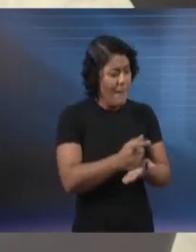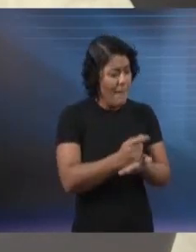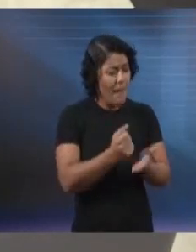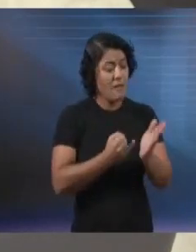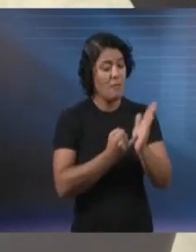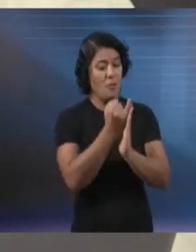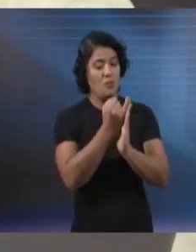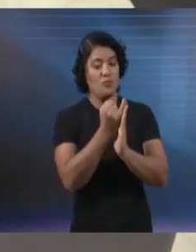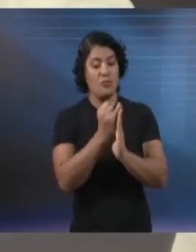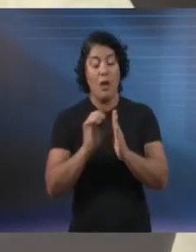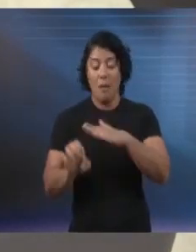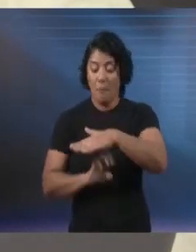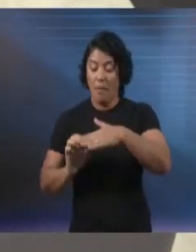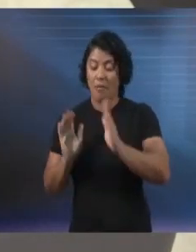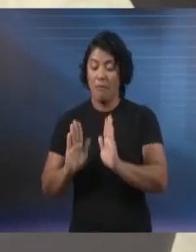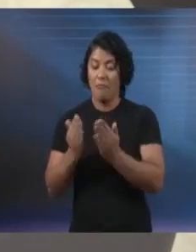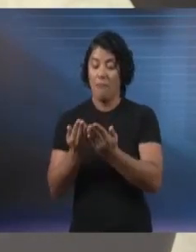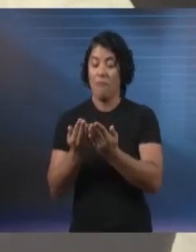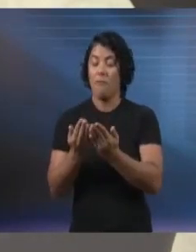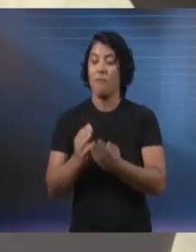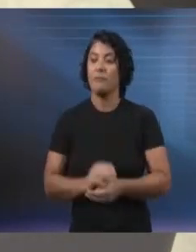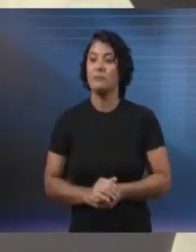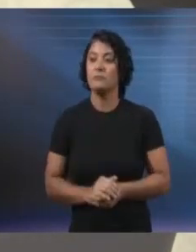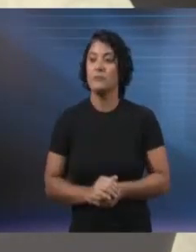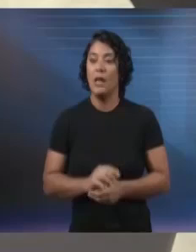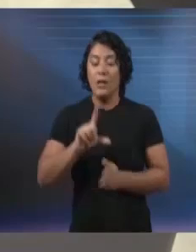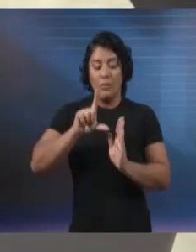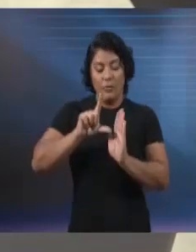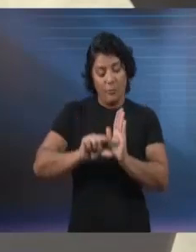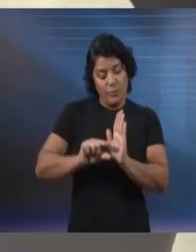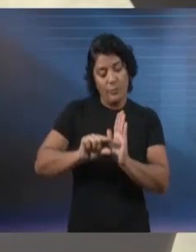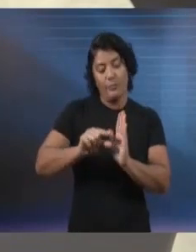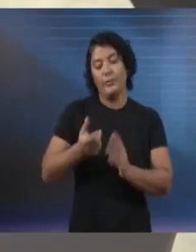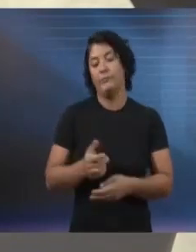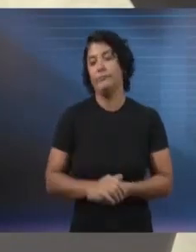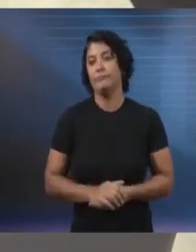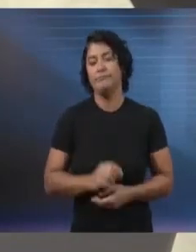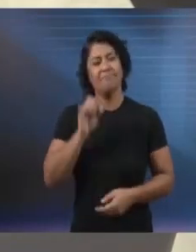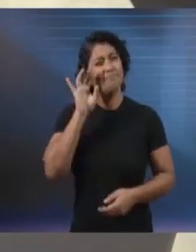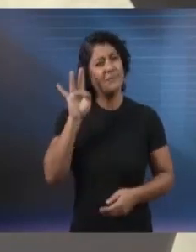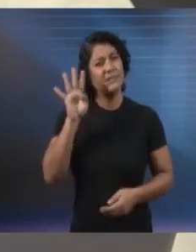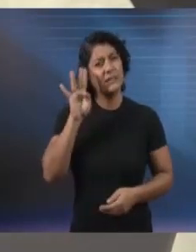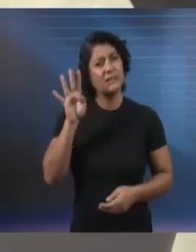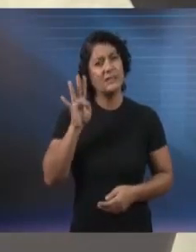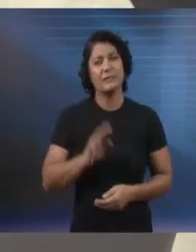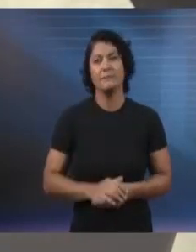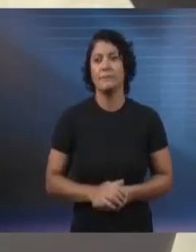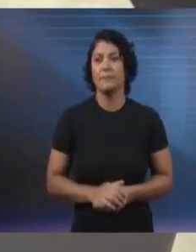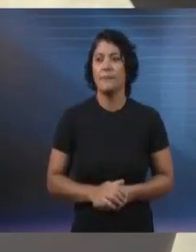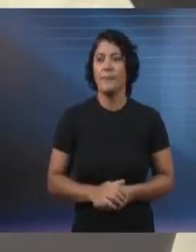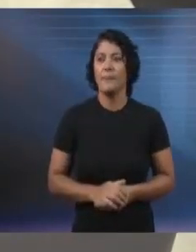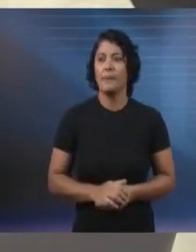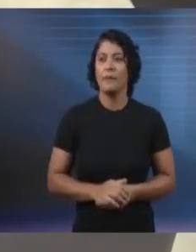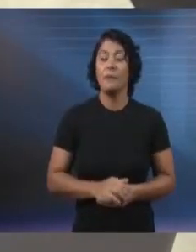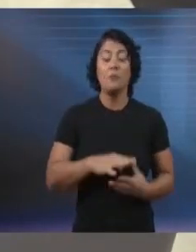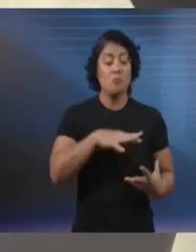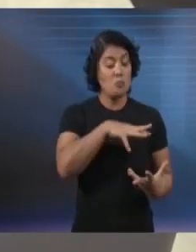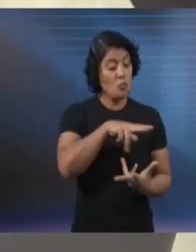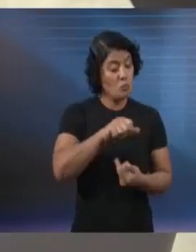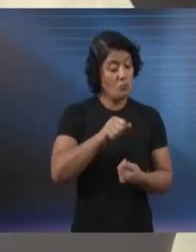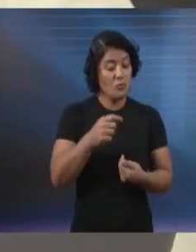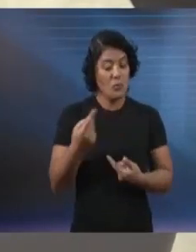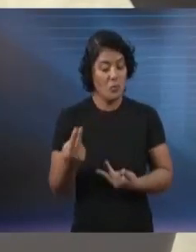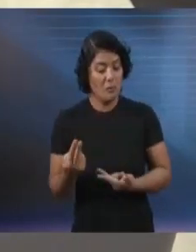empresas vão fechar e vai diminuir a arrecadação geral do Estado. Então, vamos pensar, a exemplo do resto do mundo, em